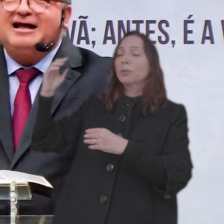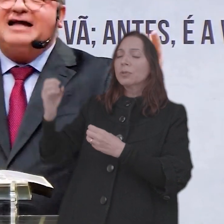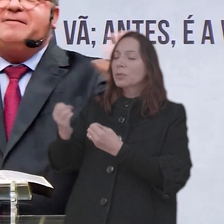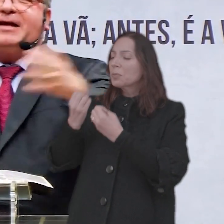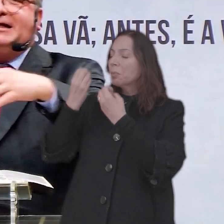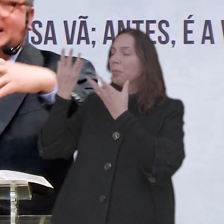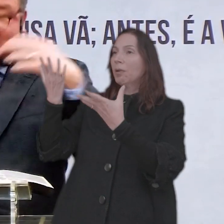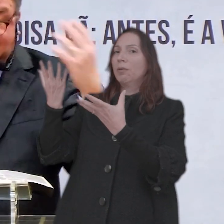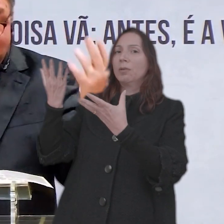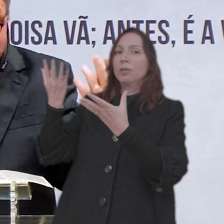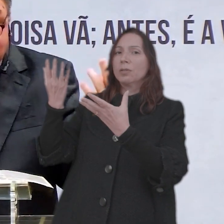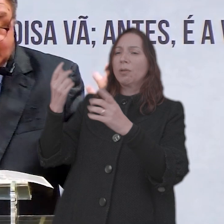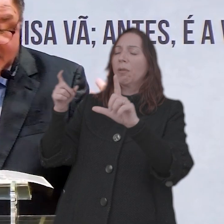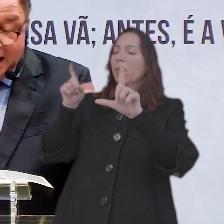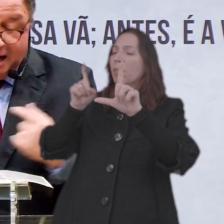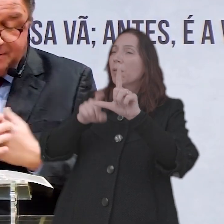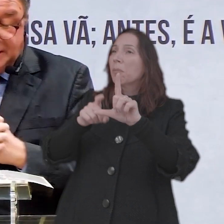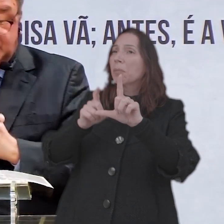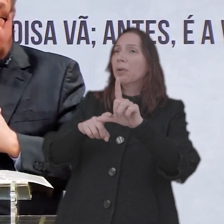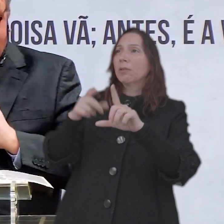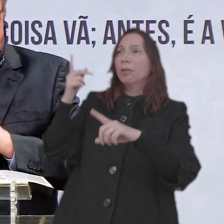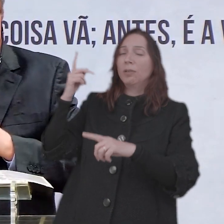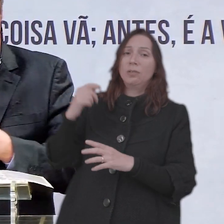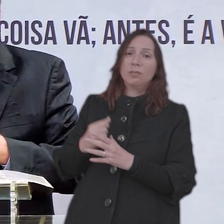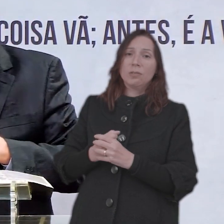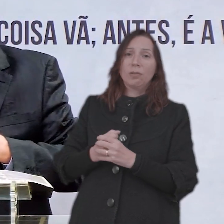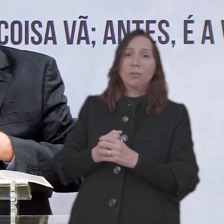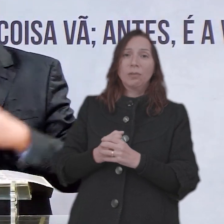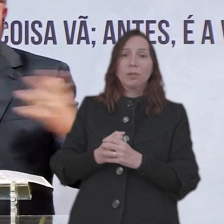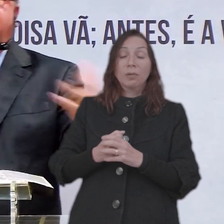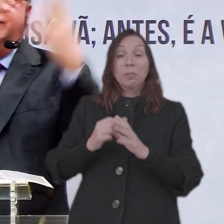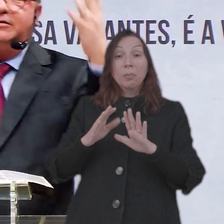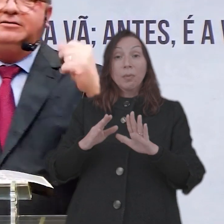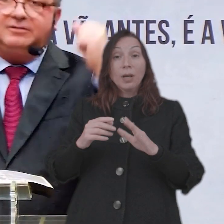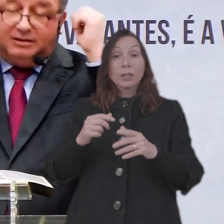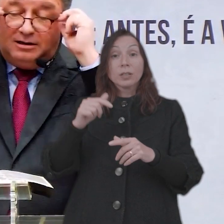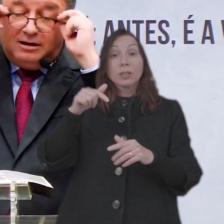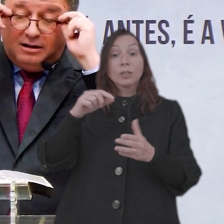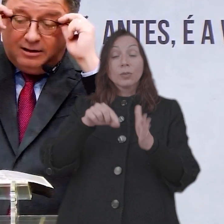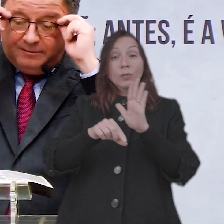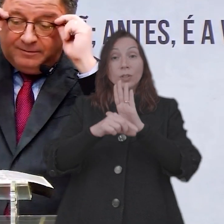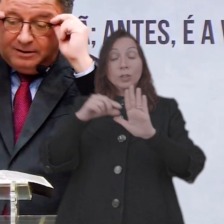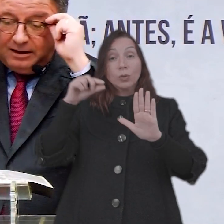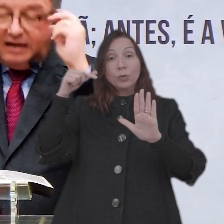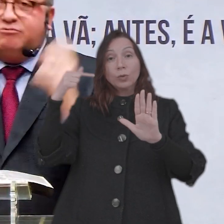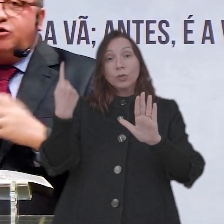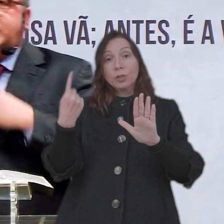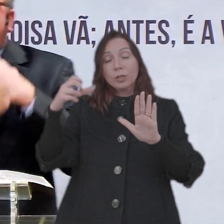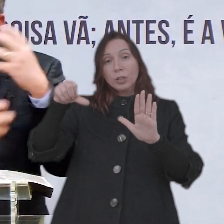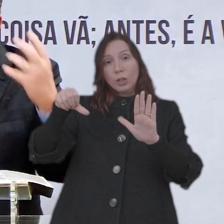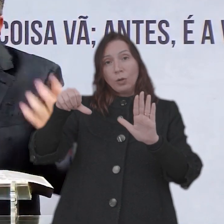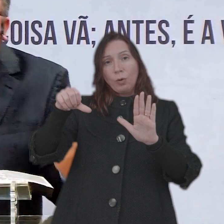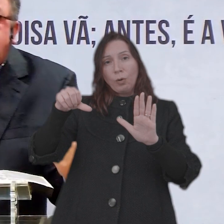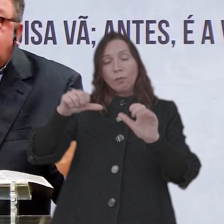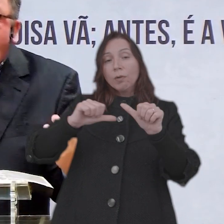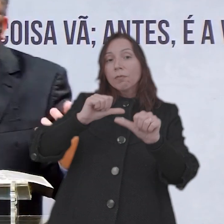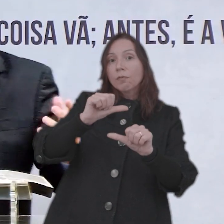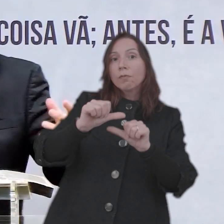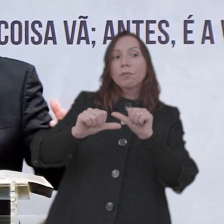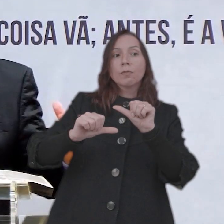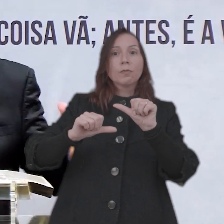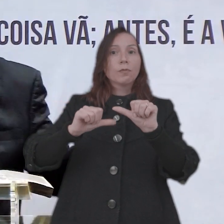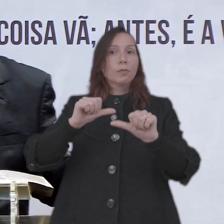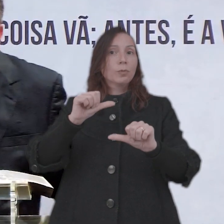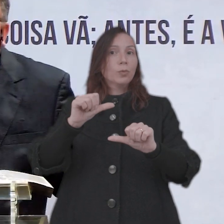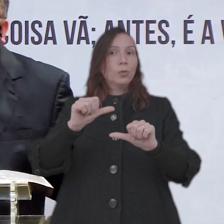está, a dependência dele, mas a partir do versículo 19, ele muda o foco do salmo